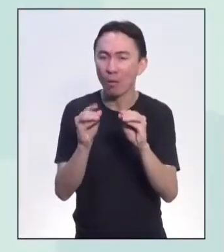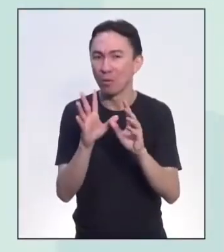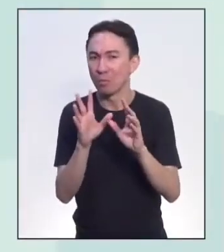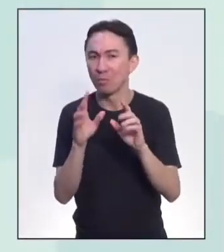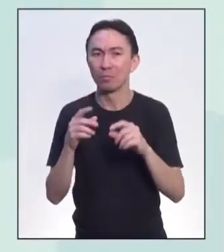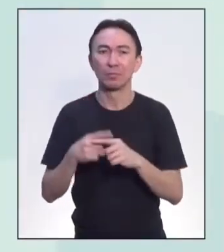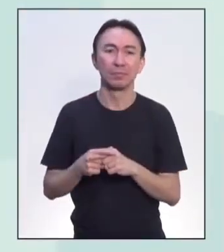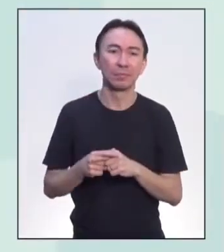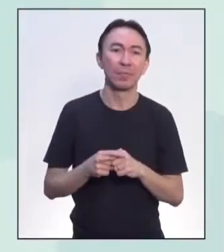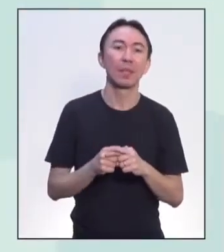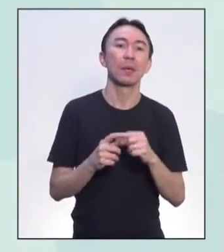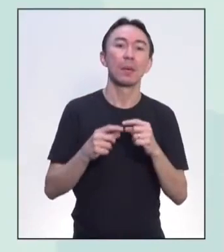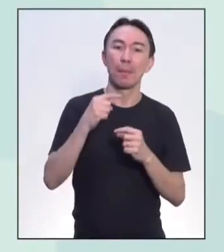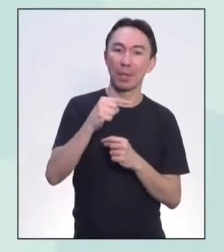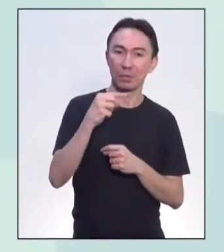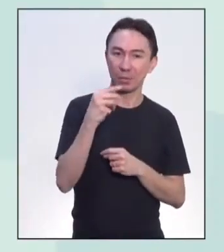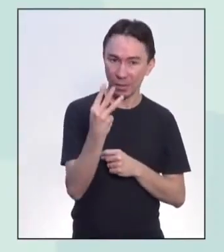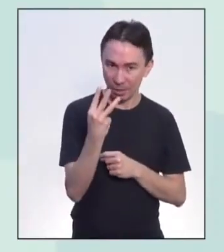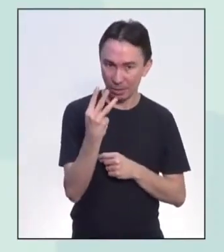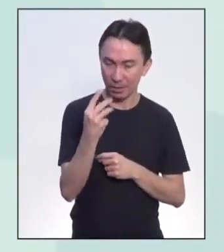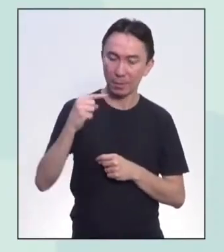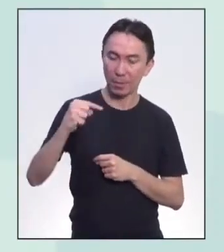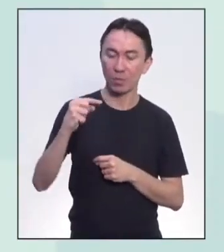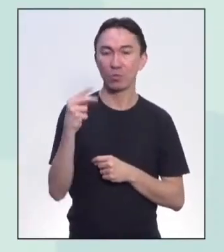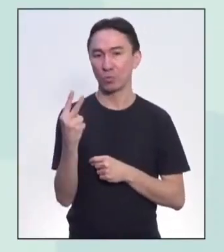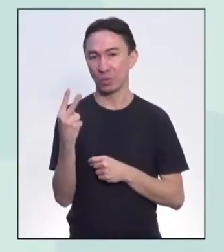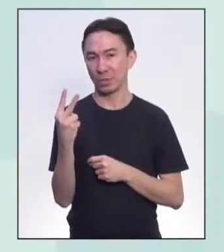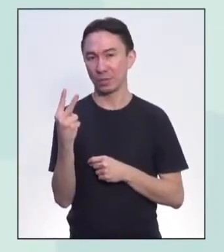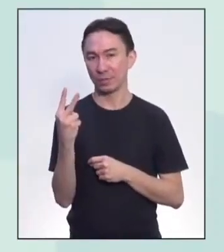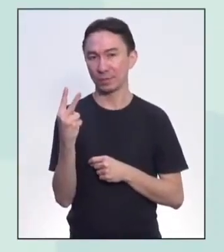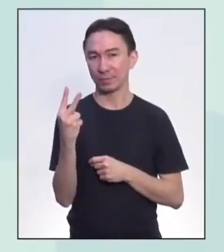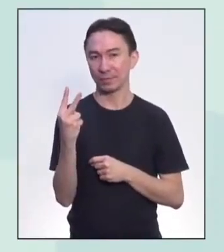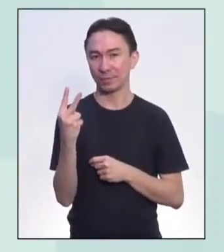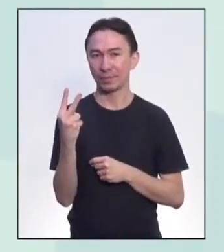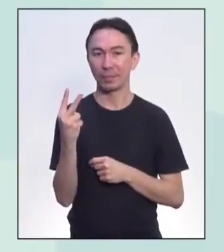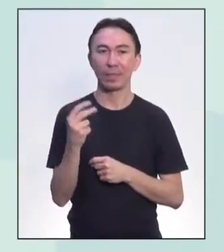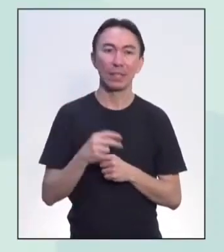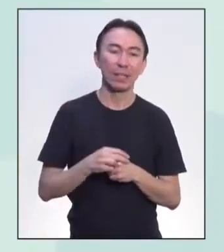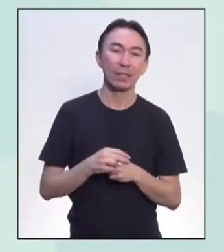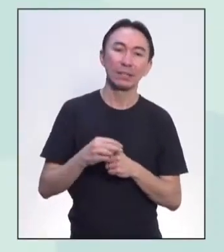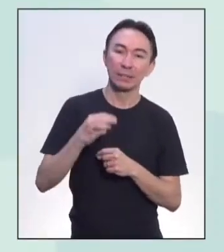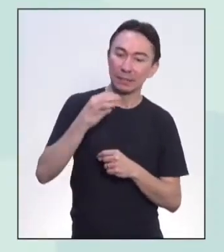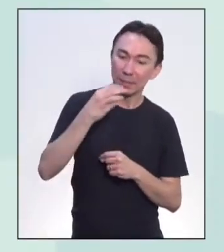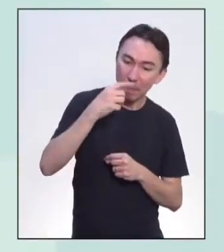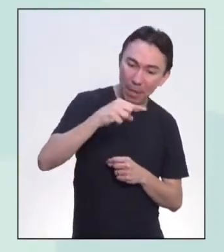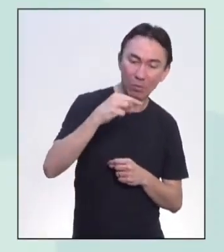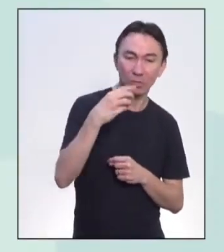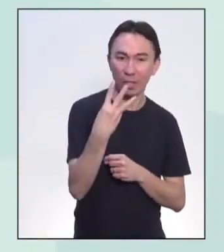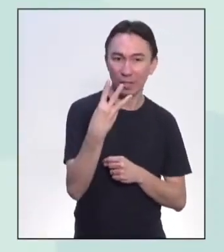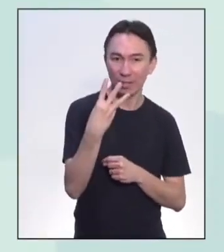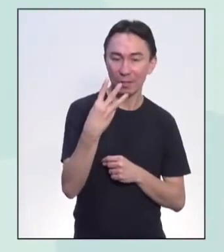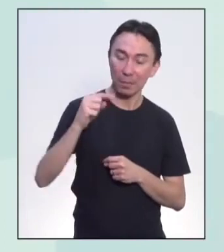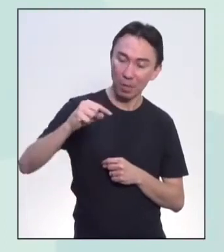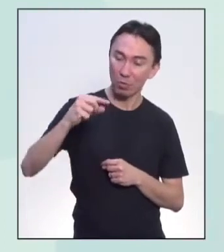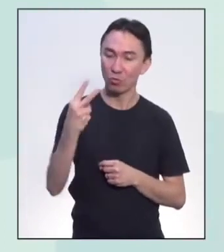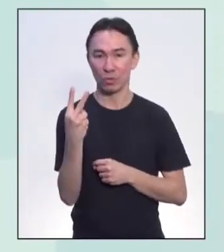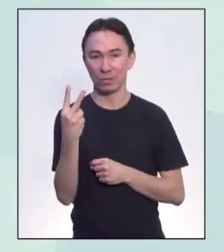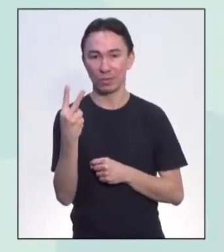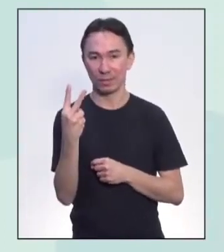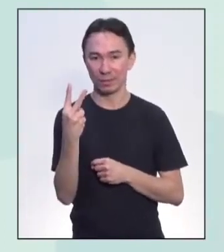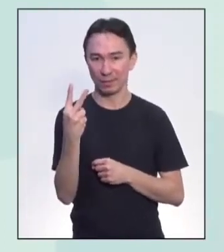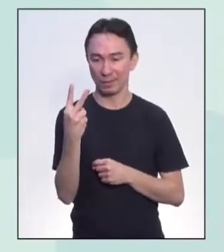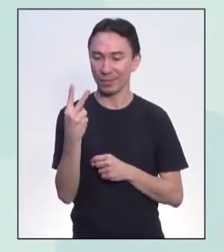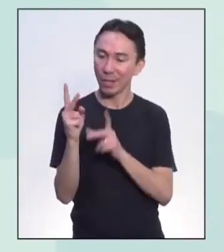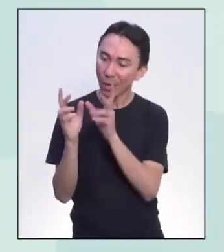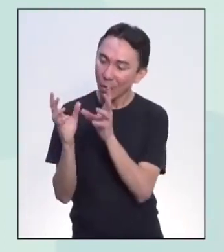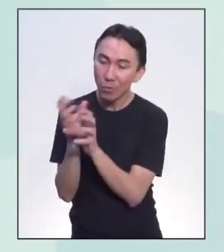Então, é menos 3, menos 2. Ou seja, devo 3... Devo 2, devo ao todo